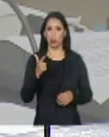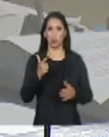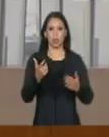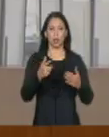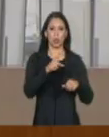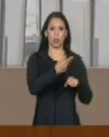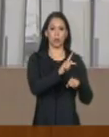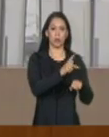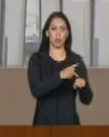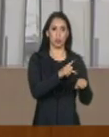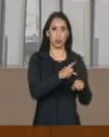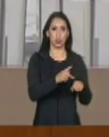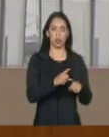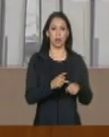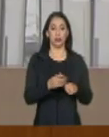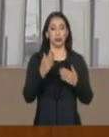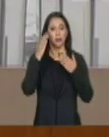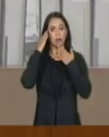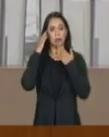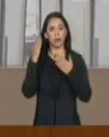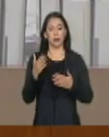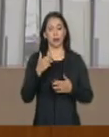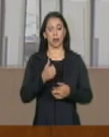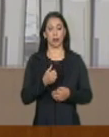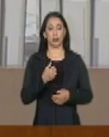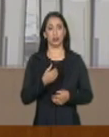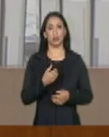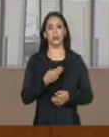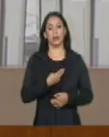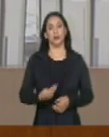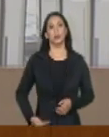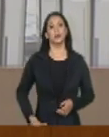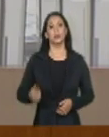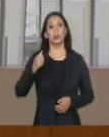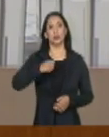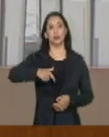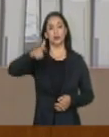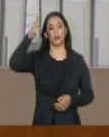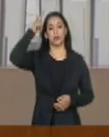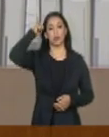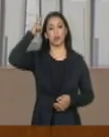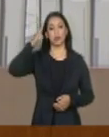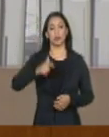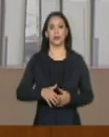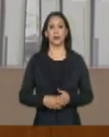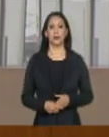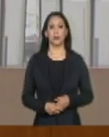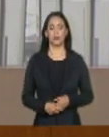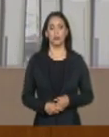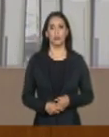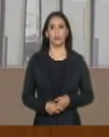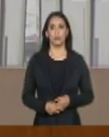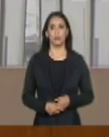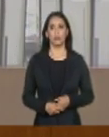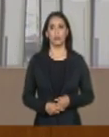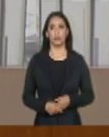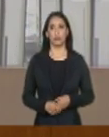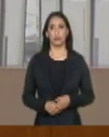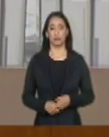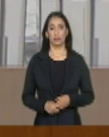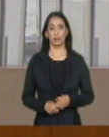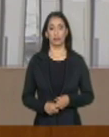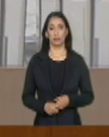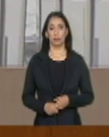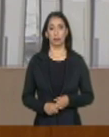júri. Muito obrigado, ministro Alexandre. Eu também, eu vou mais, sou mais radical do que o